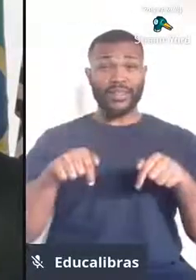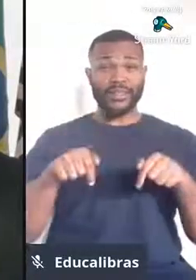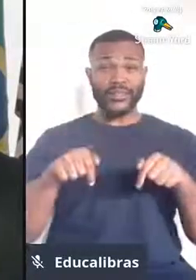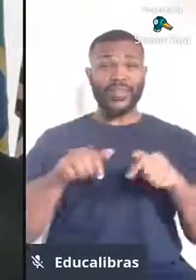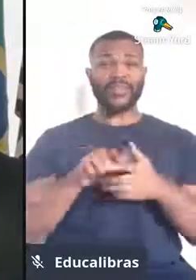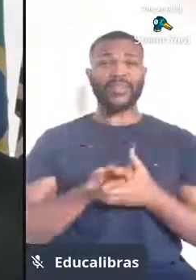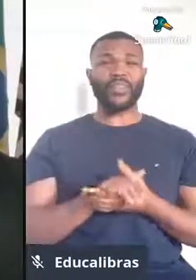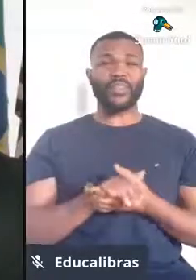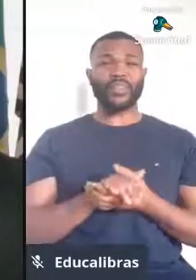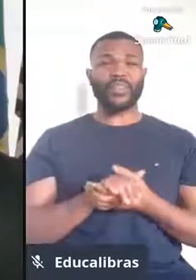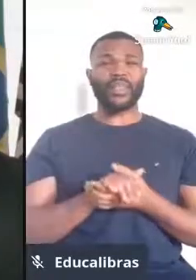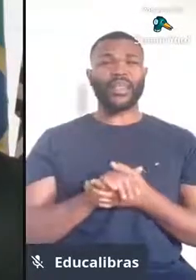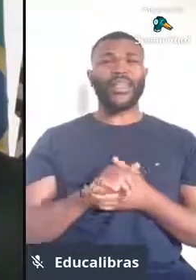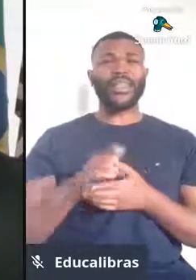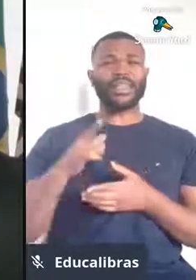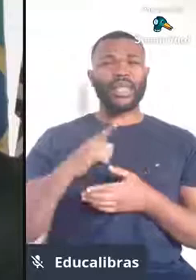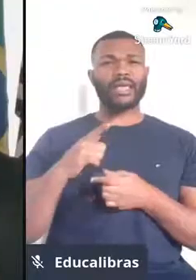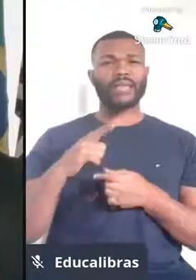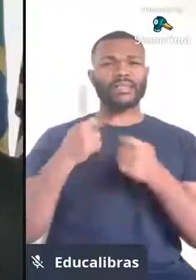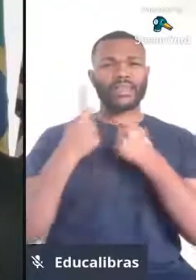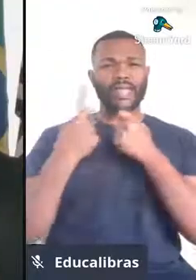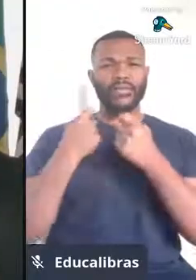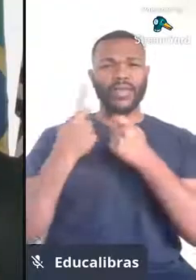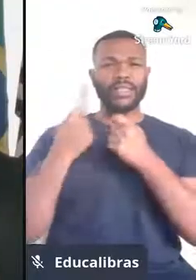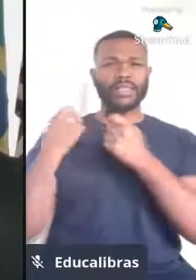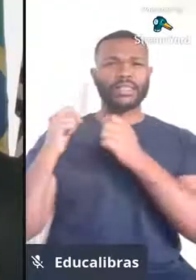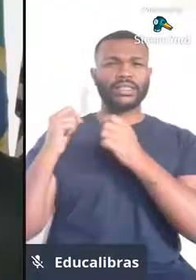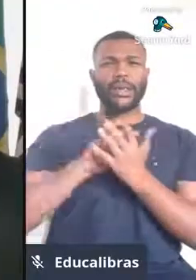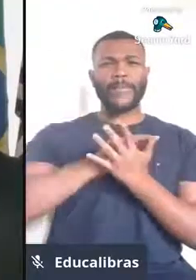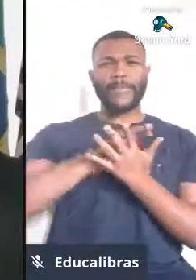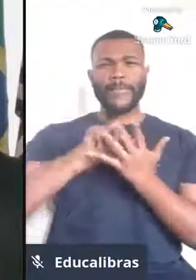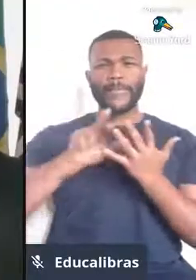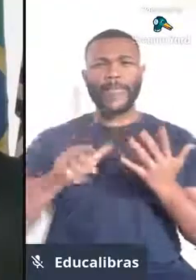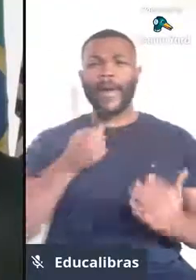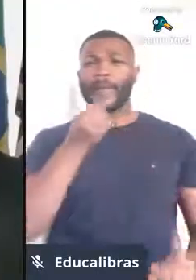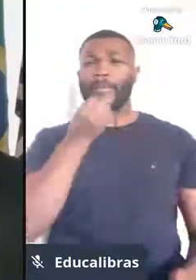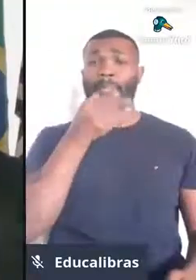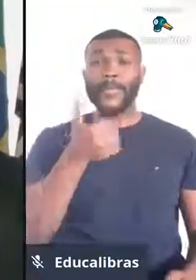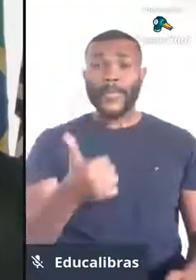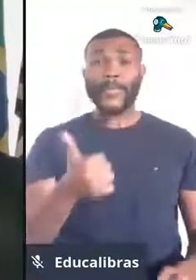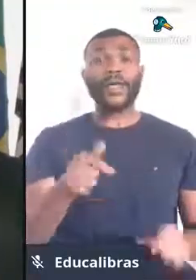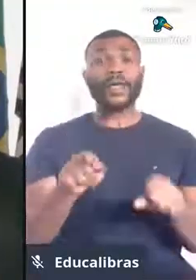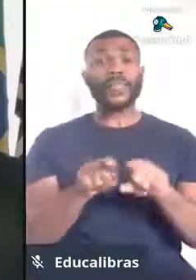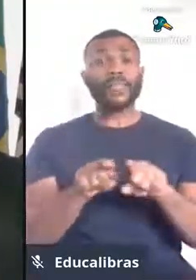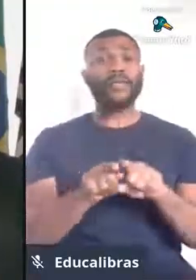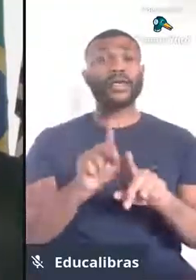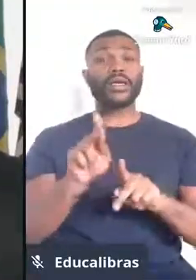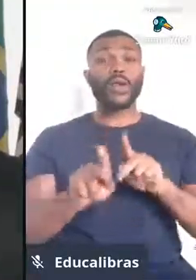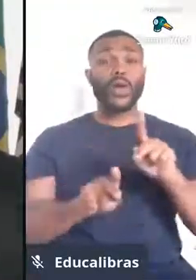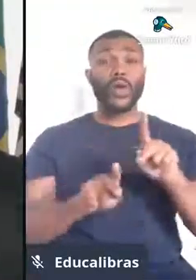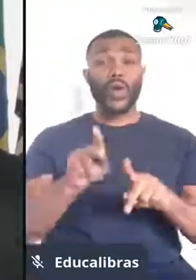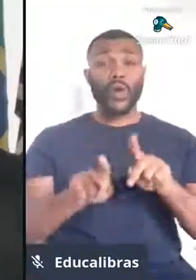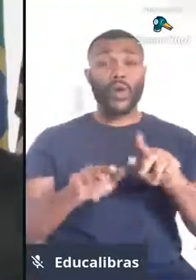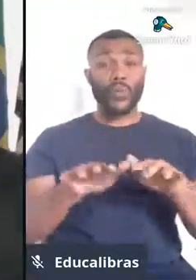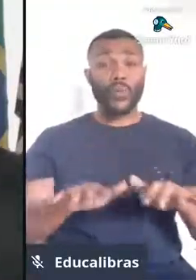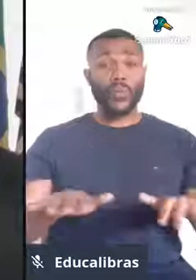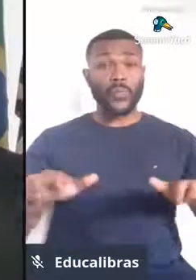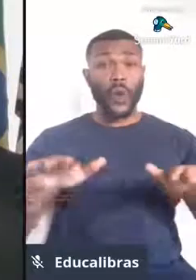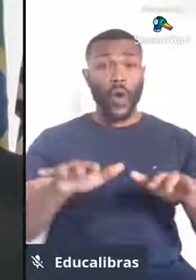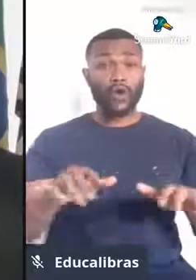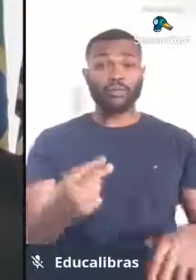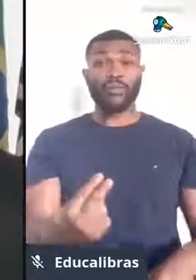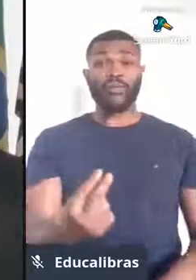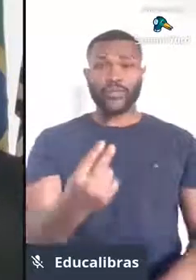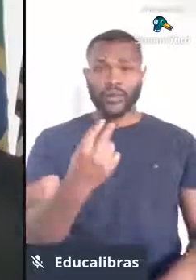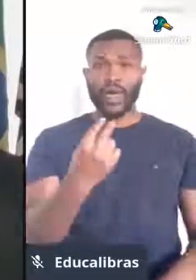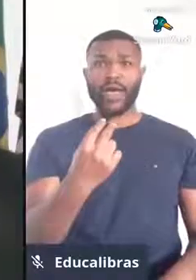Essa série tem sido, até agora, muito bem sucedida. A gente tem tido um público bastante razoável,